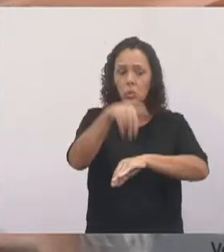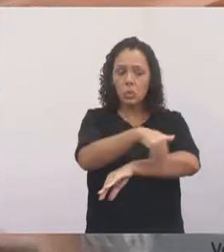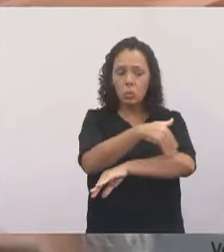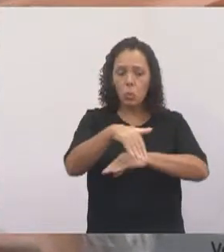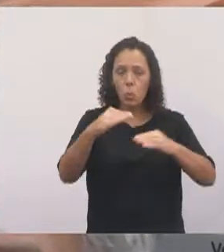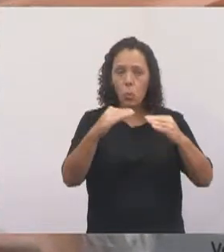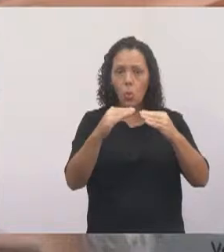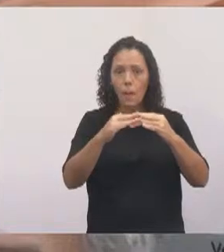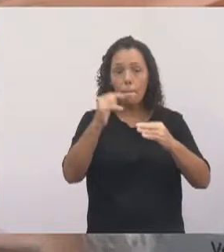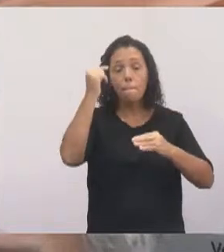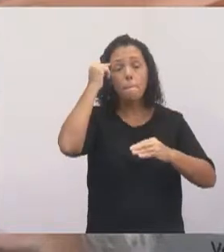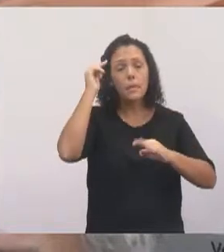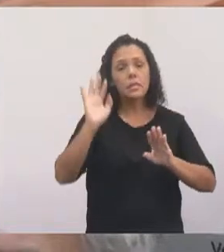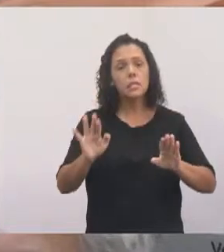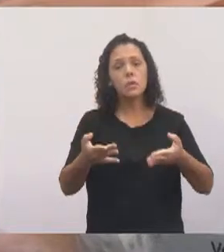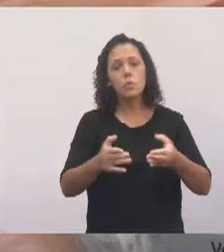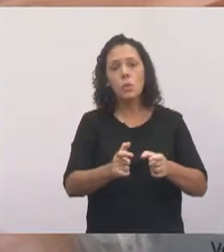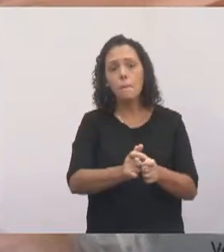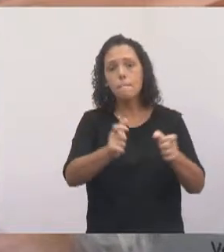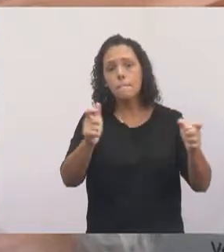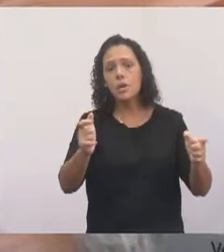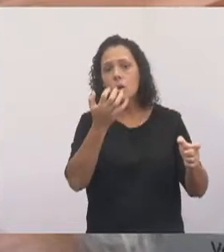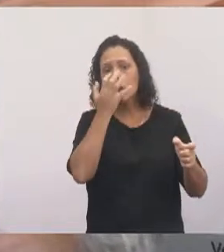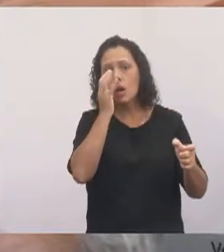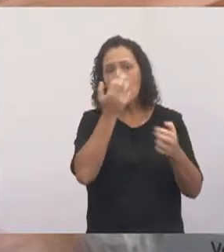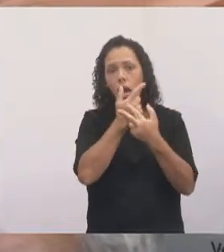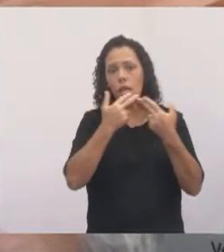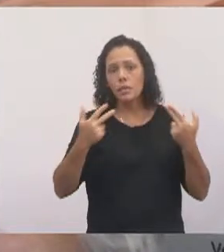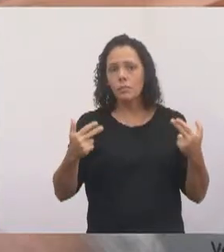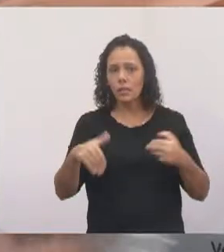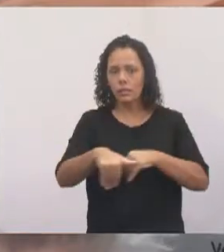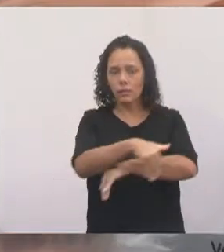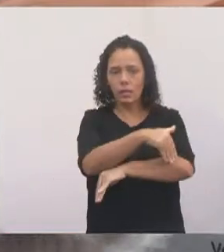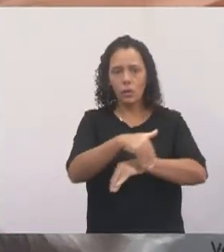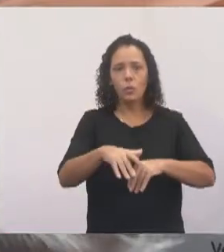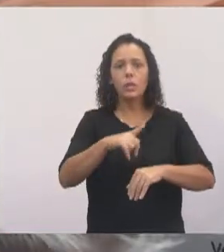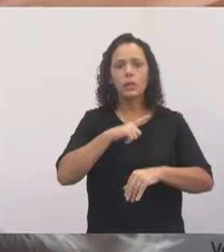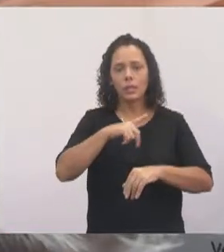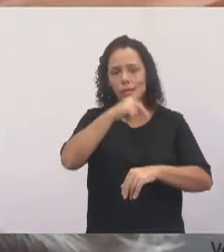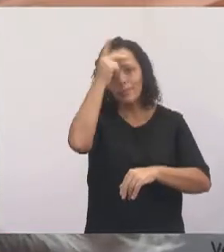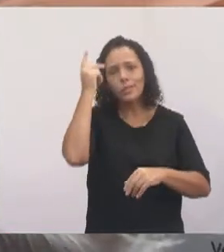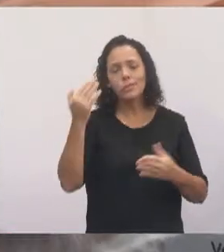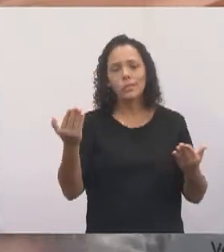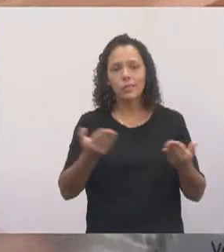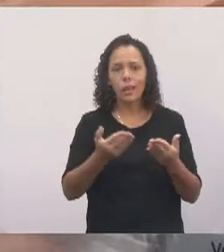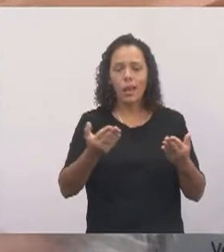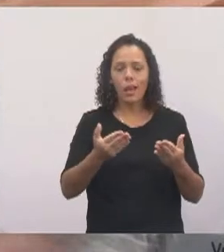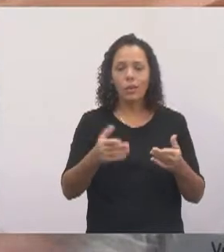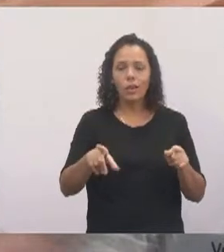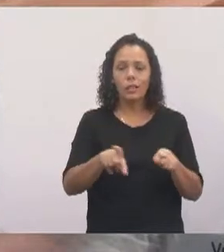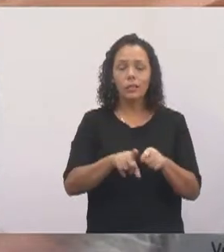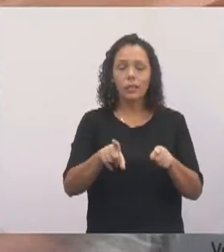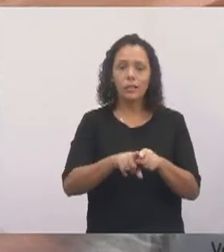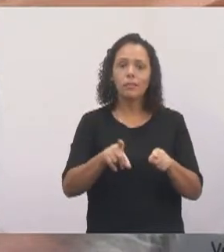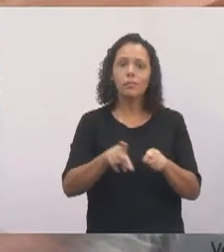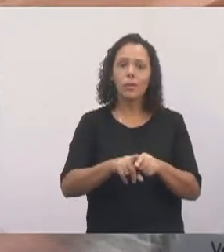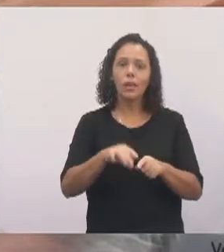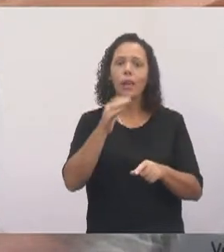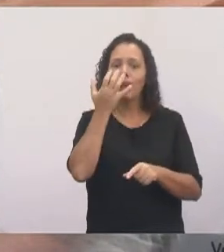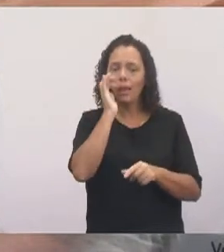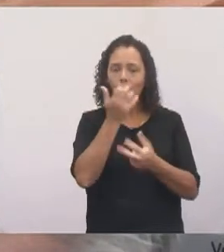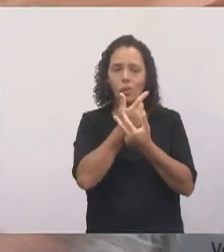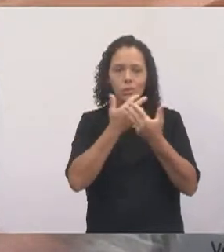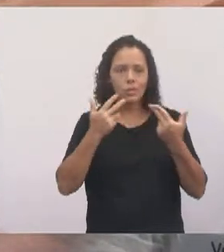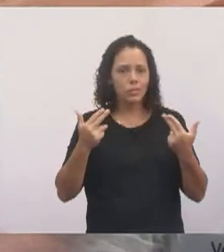o aumento de animais também na rua. Já temos aí muitas pessoas morando na rua, agora vai ter a populacional